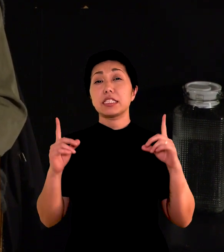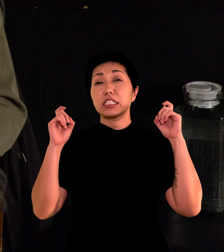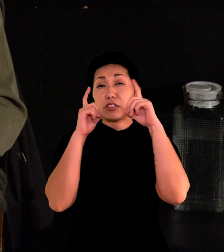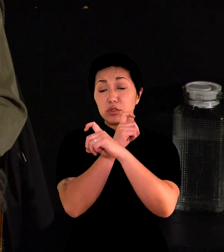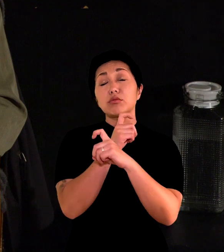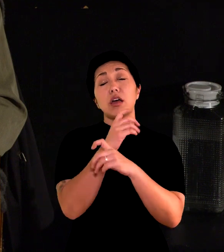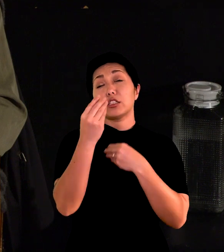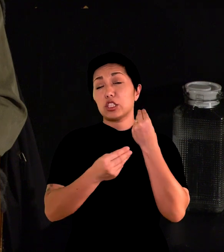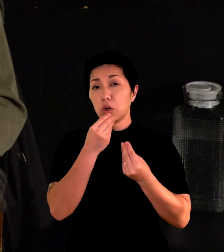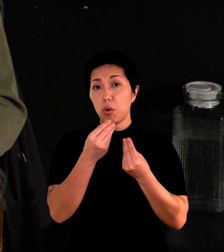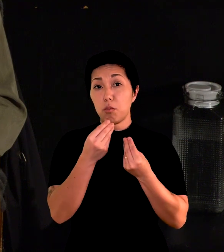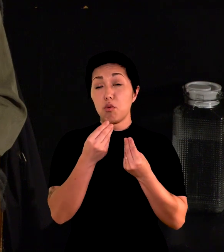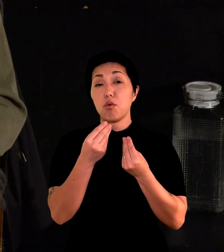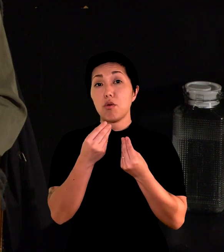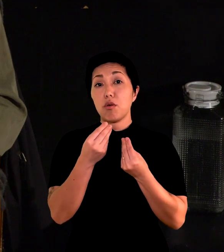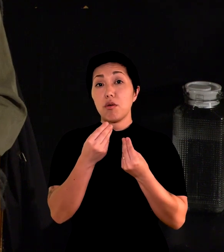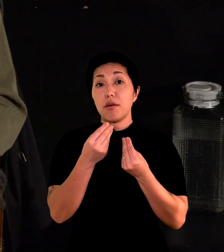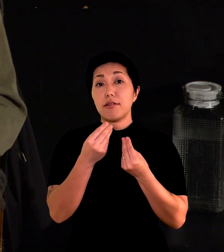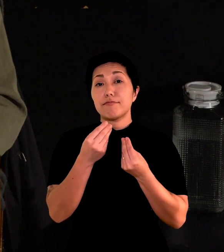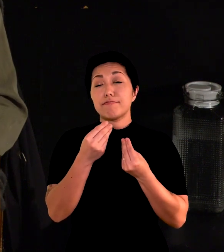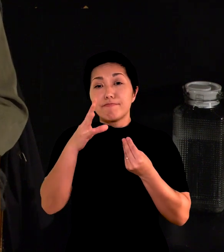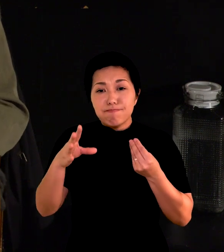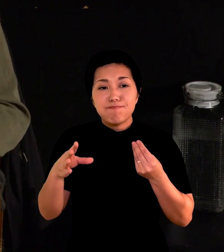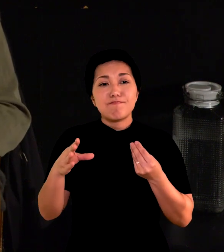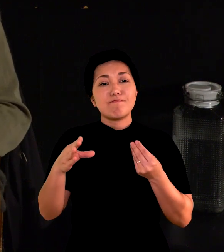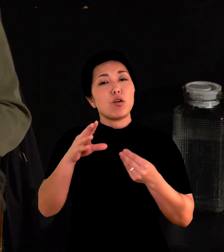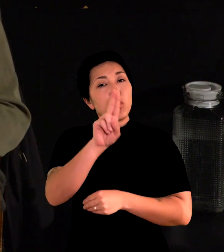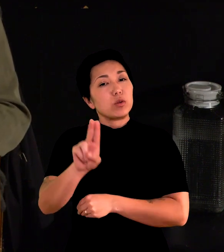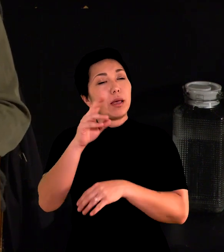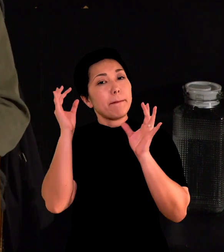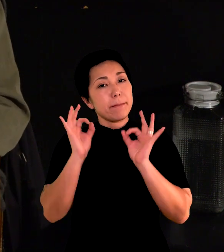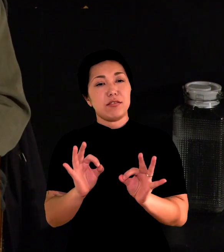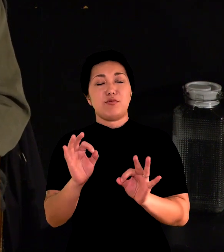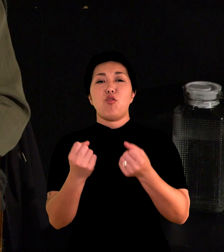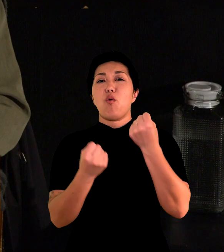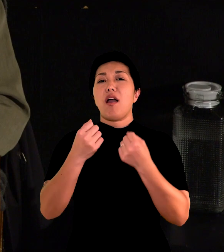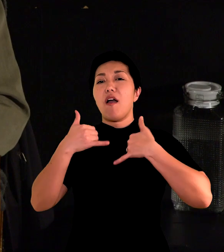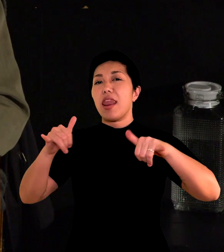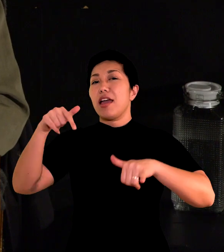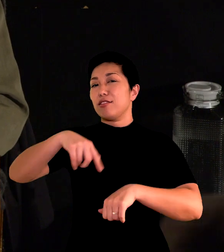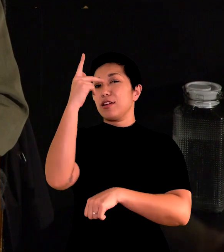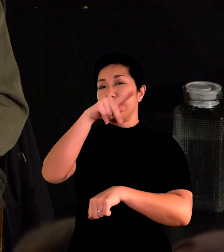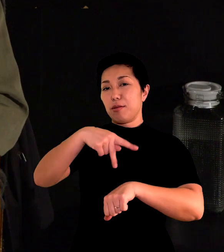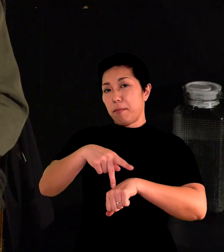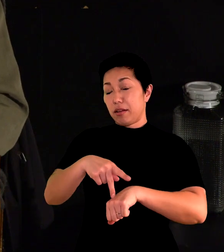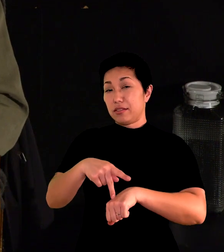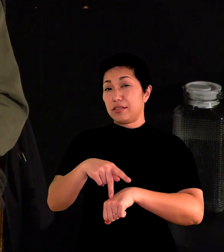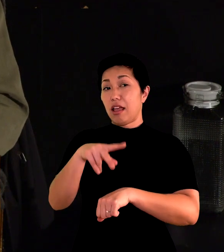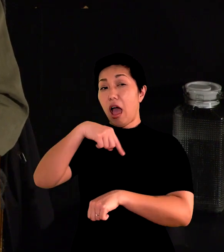relação às dificuldades de inserção do carro elétrico no nosso país, né? Nós